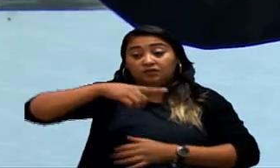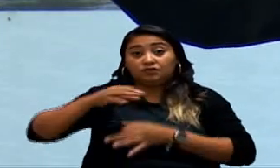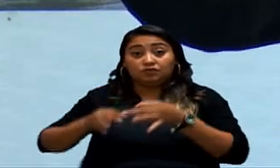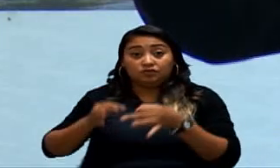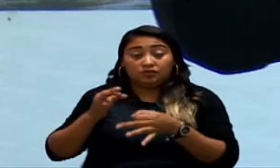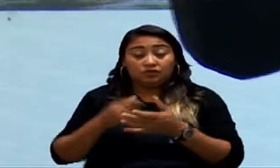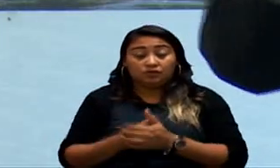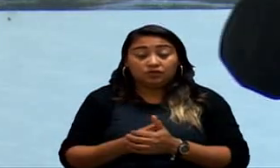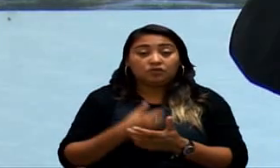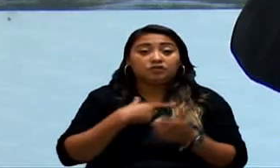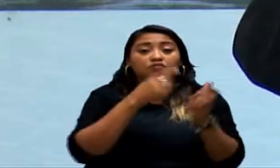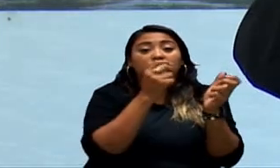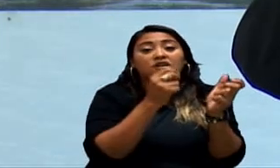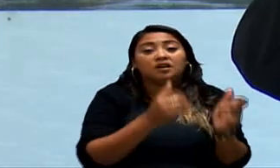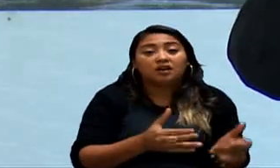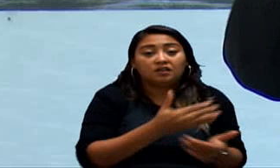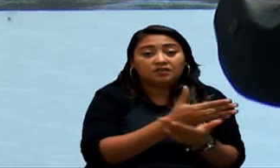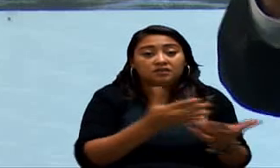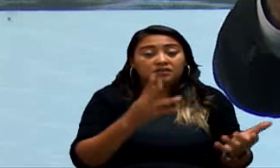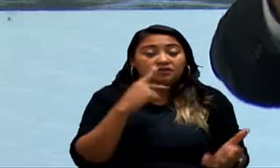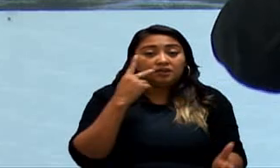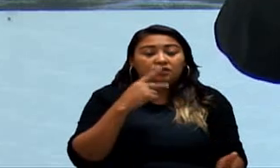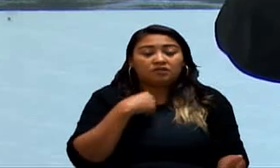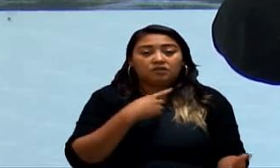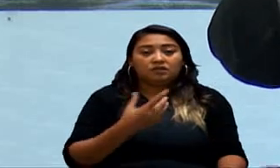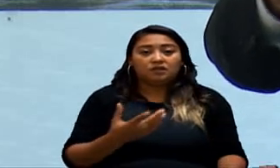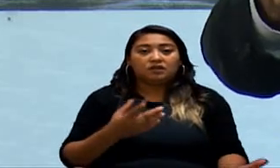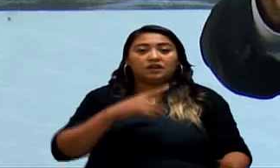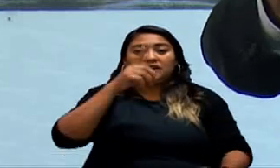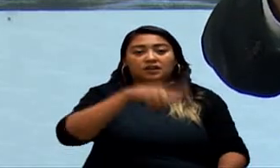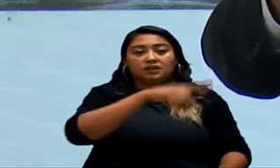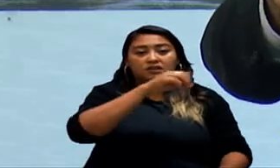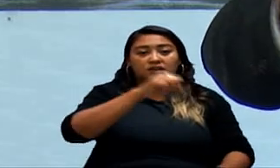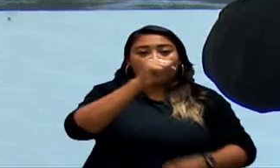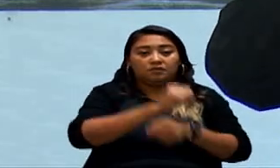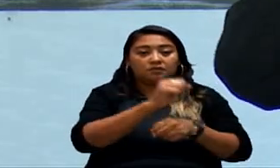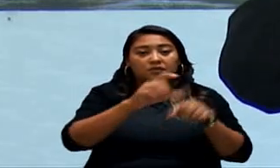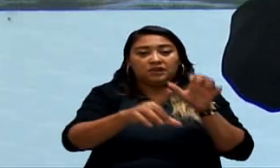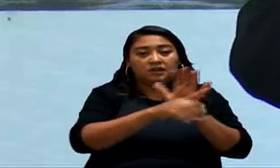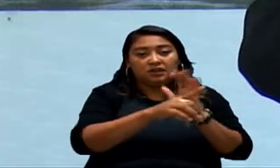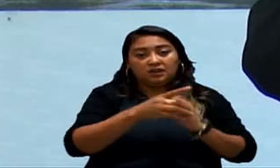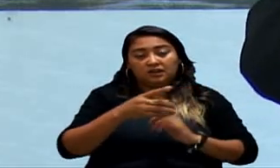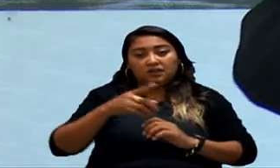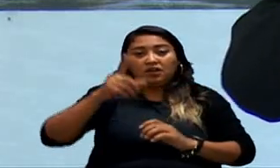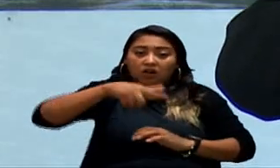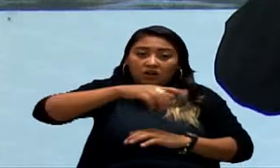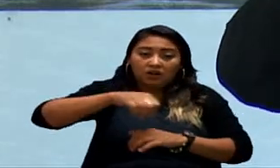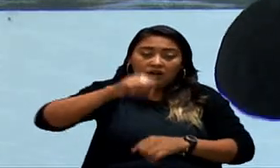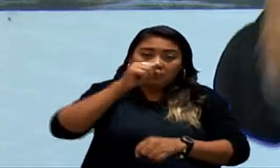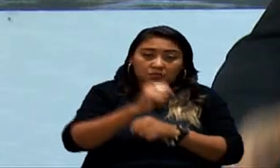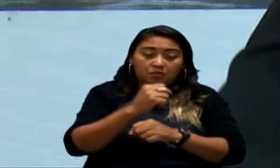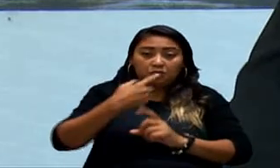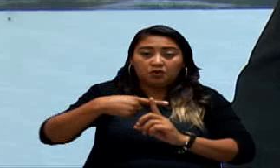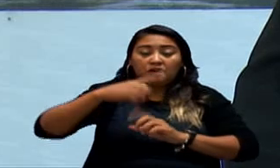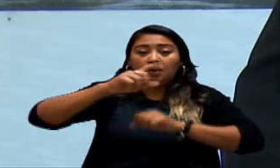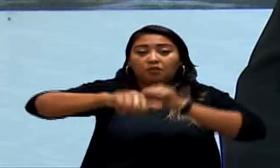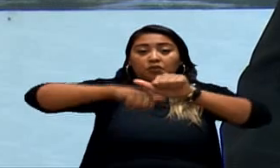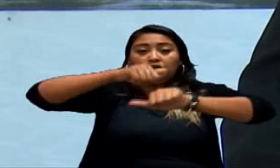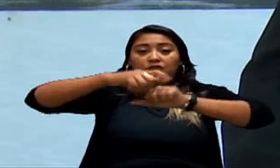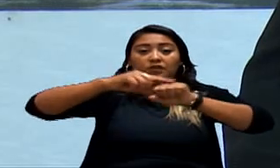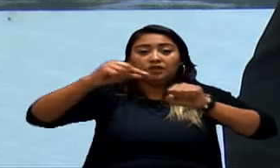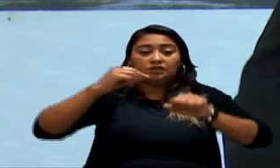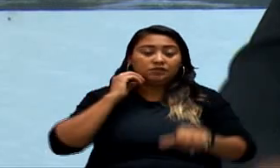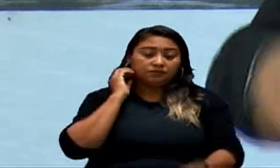jurídico, explicar para os vereadores, gente, não se cancela uma lei, não se revoga uma lei por causa de alterar um artigo,